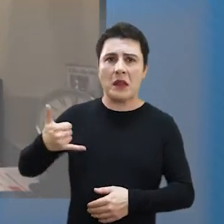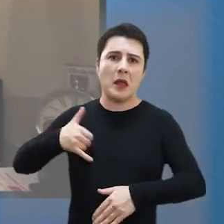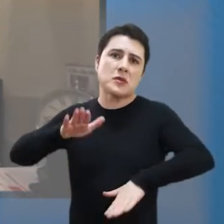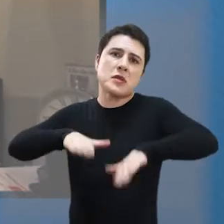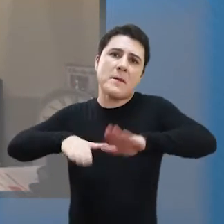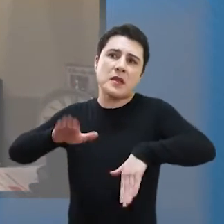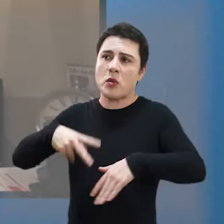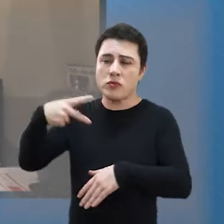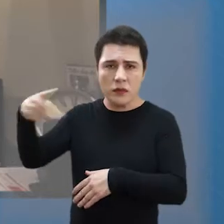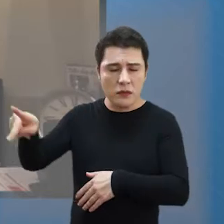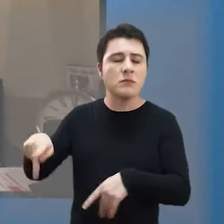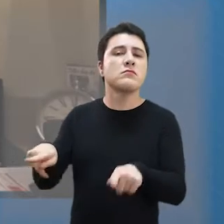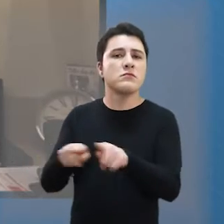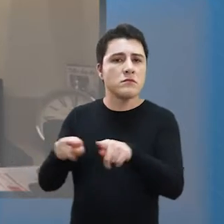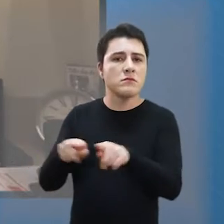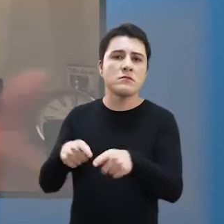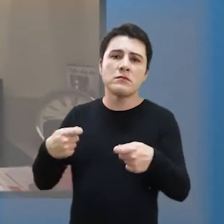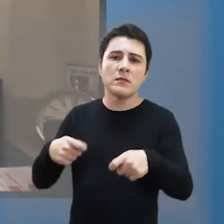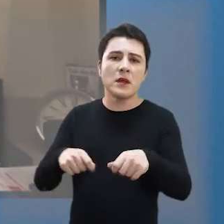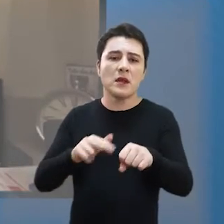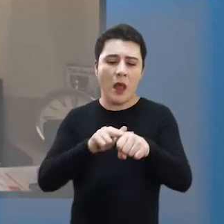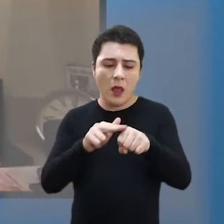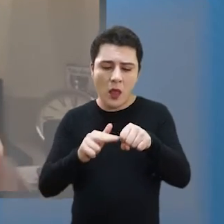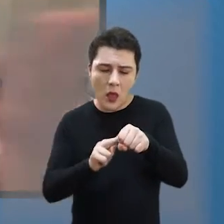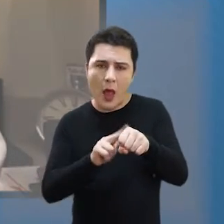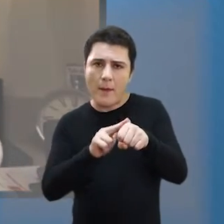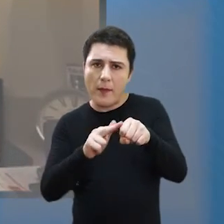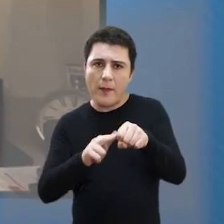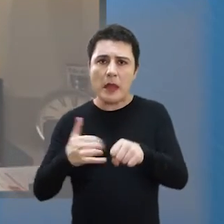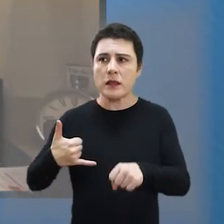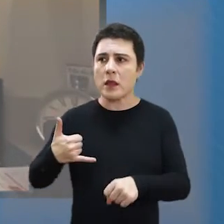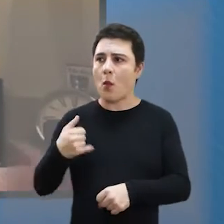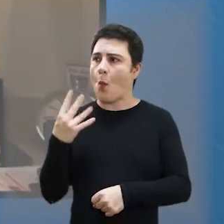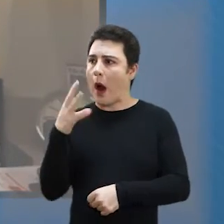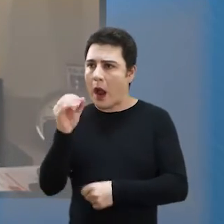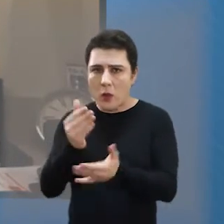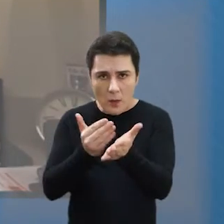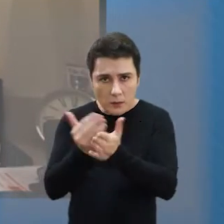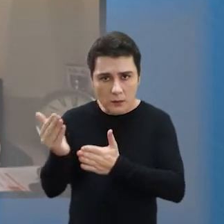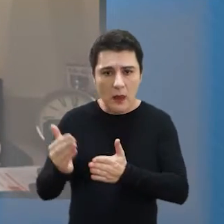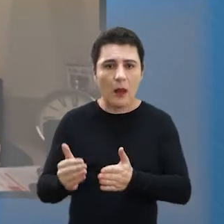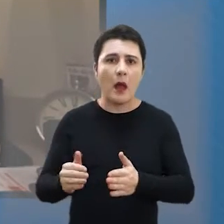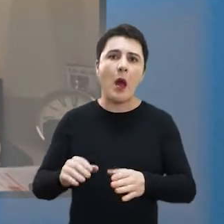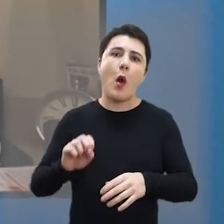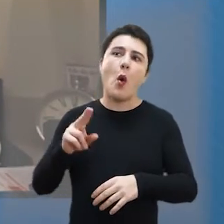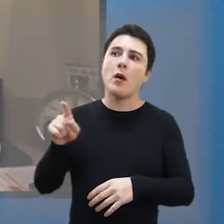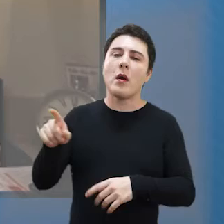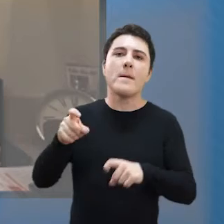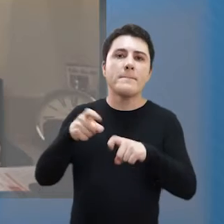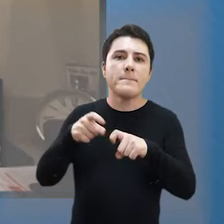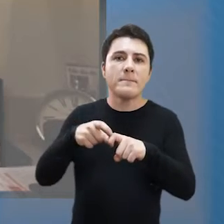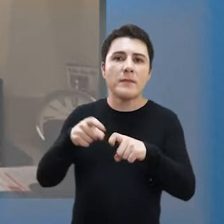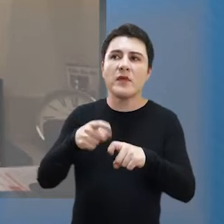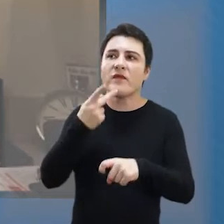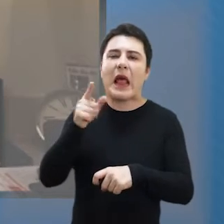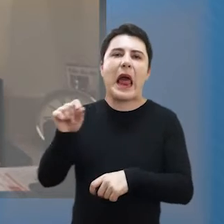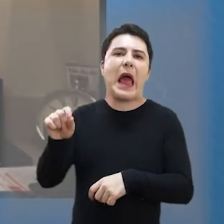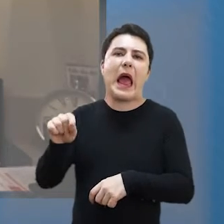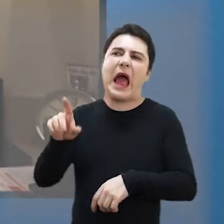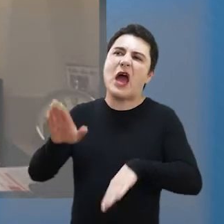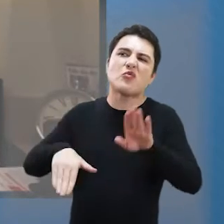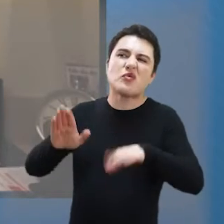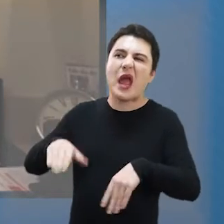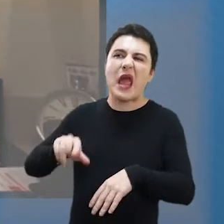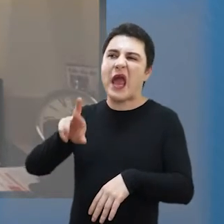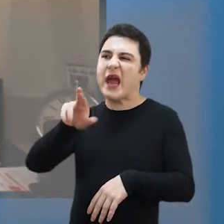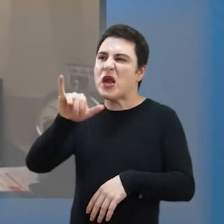da idade do paciente, ele tem que começar a fazer o exame de toque mais cedo, com 40 anos. Em outros casos que o médico vê que não tem grandes